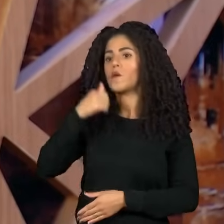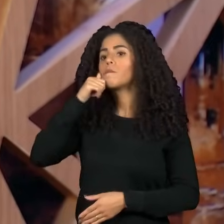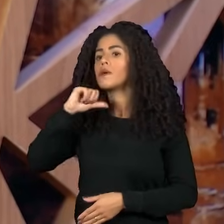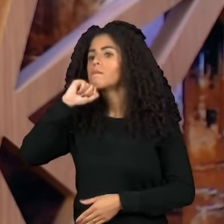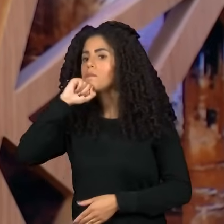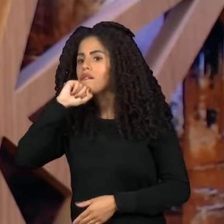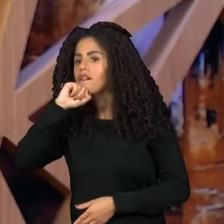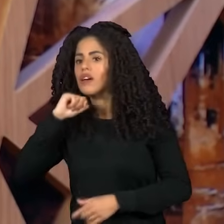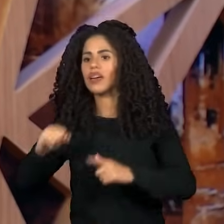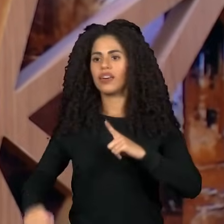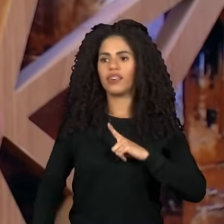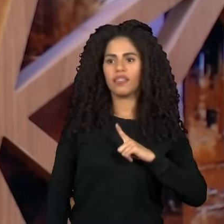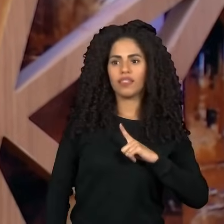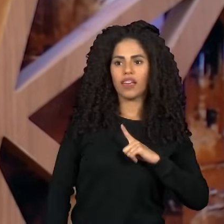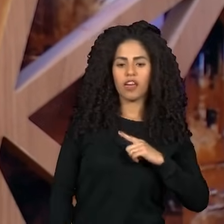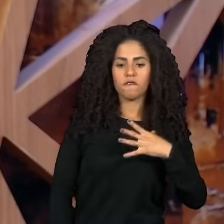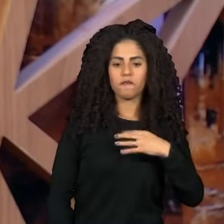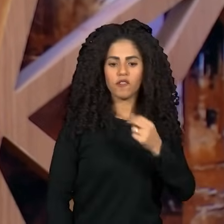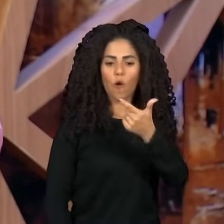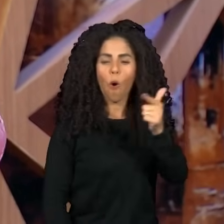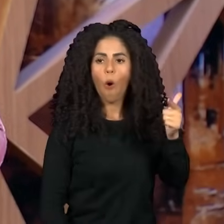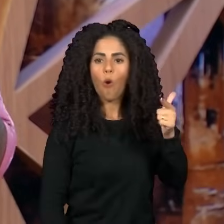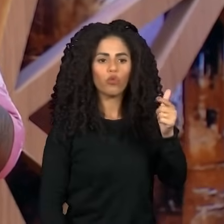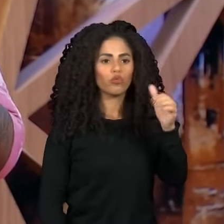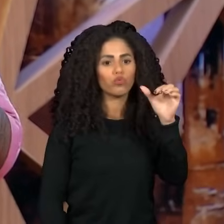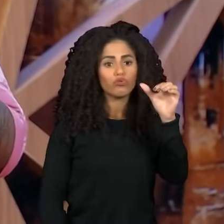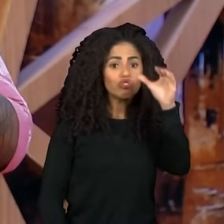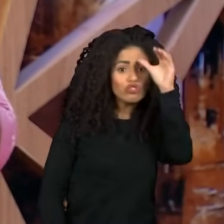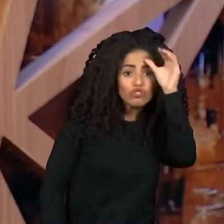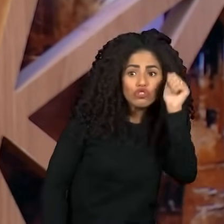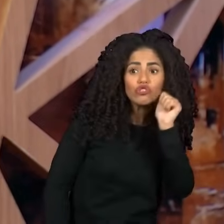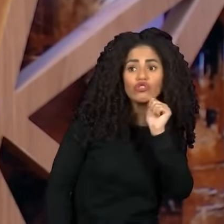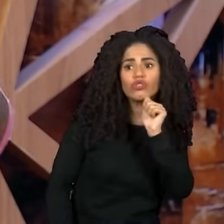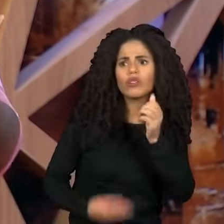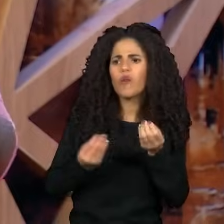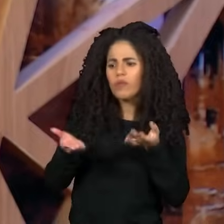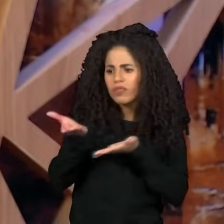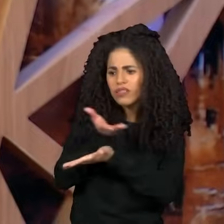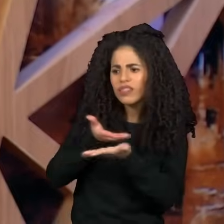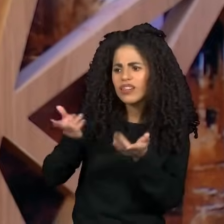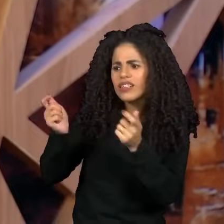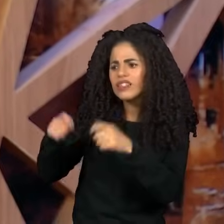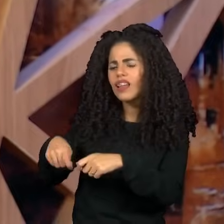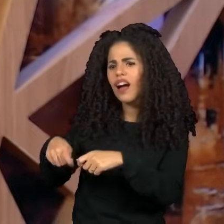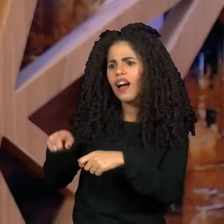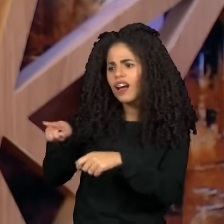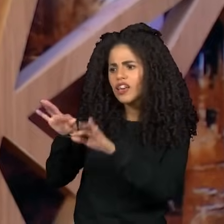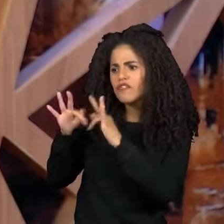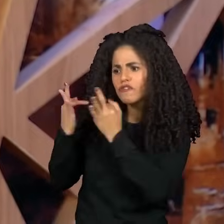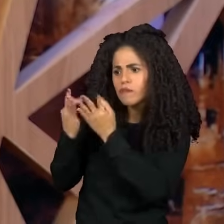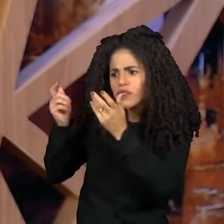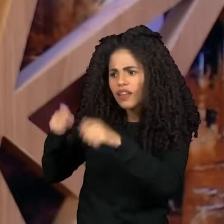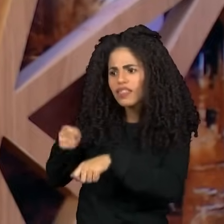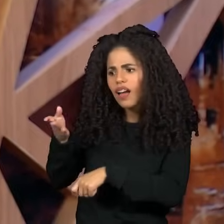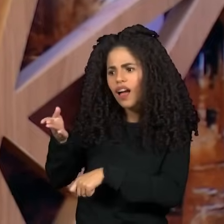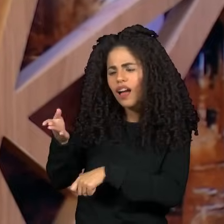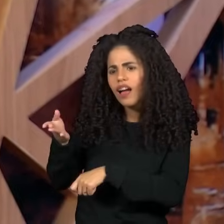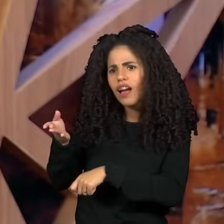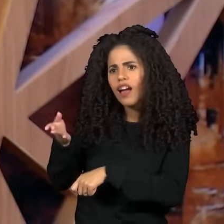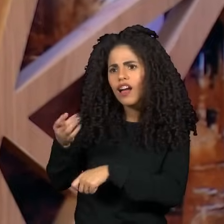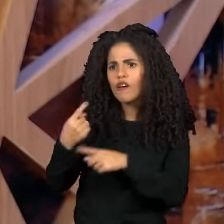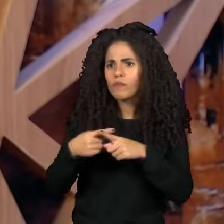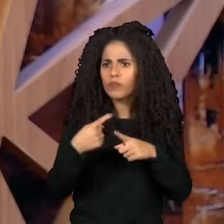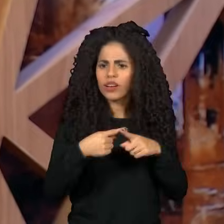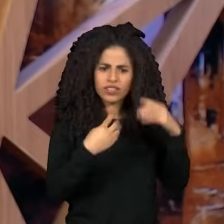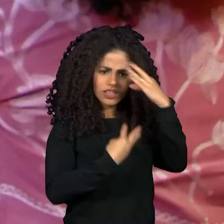que tem a minha irmã, que tem as minhas tias. Se o amor ele consegue dialogar nesse cenário, no campo sexoafetivo ele